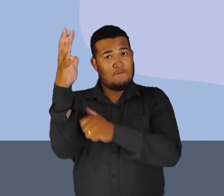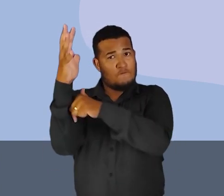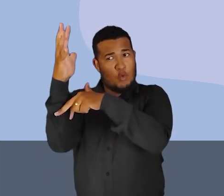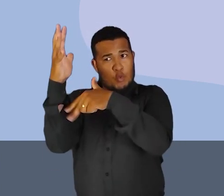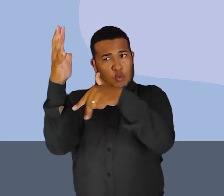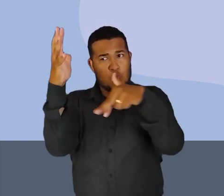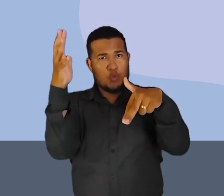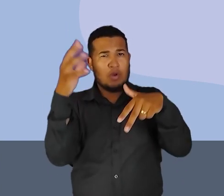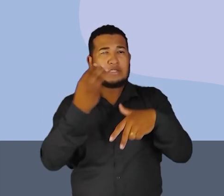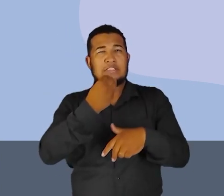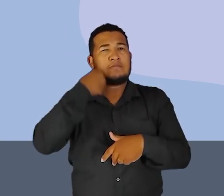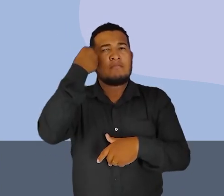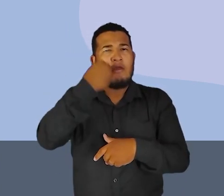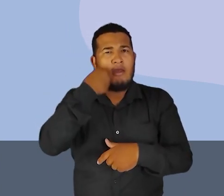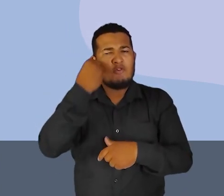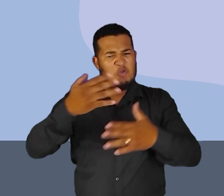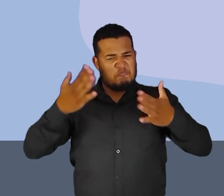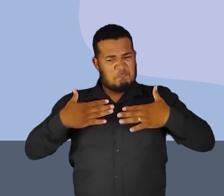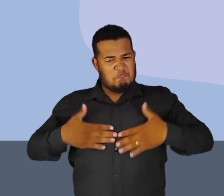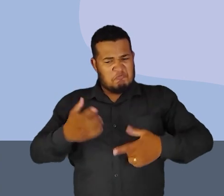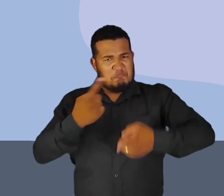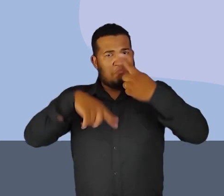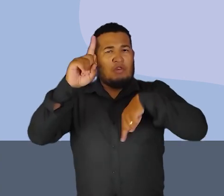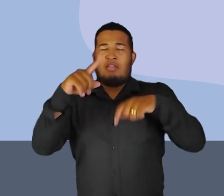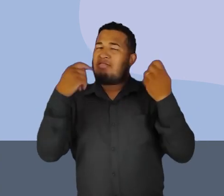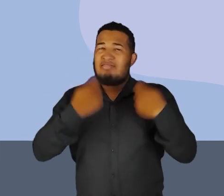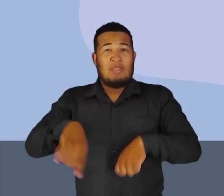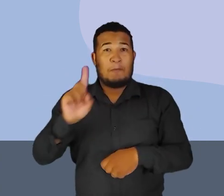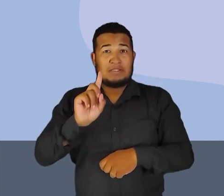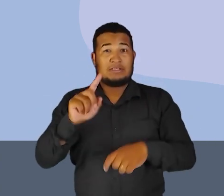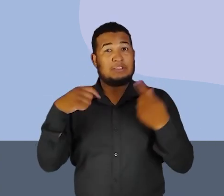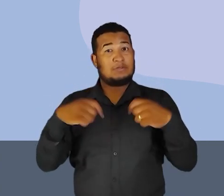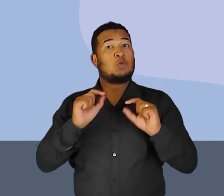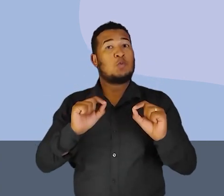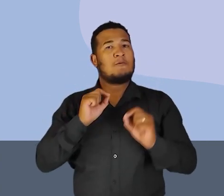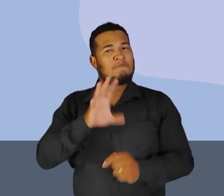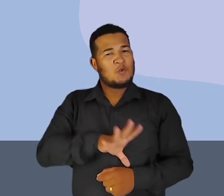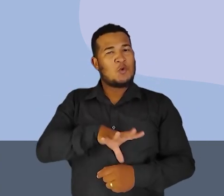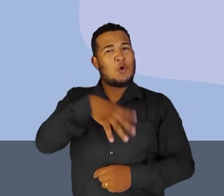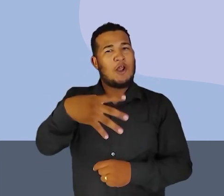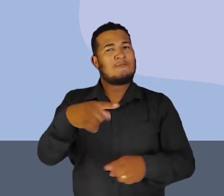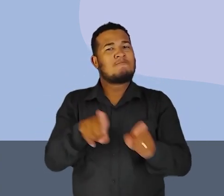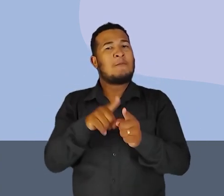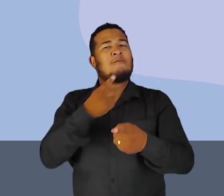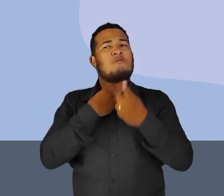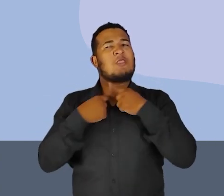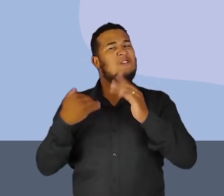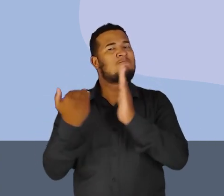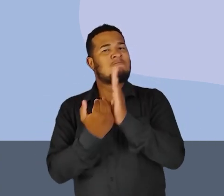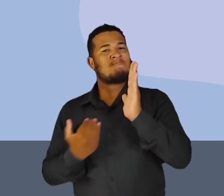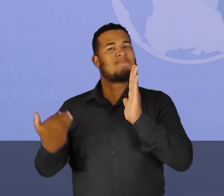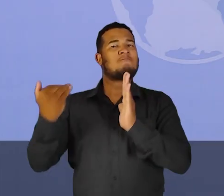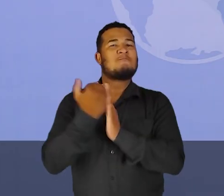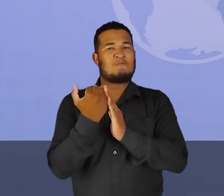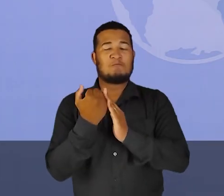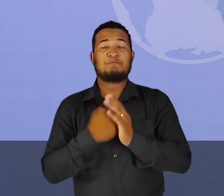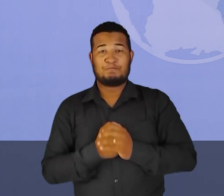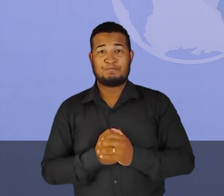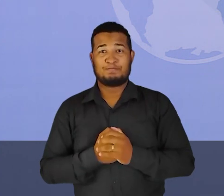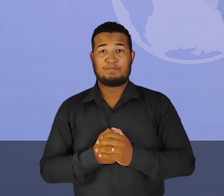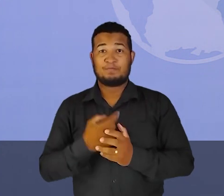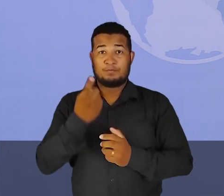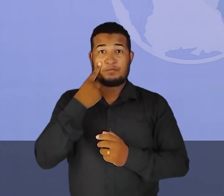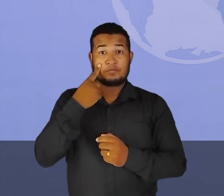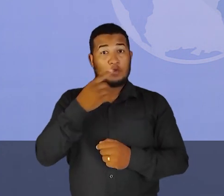ter experiência ou um bom condicionamento físico. Basta ter coragem e vontade de superar as próprias limitações. Observa